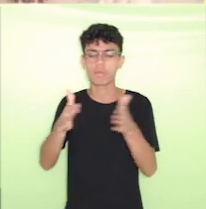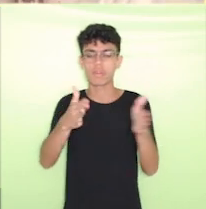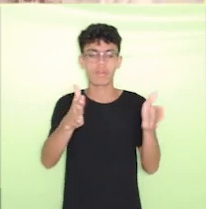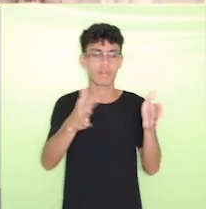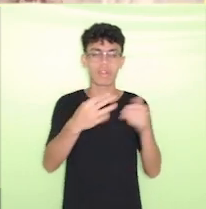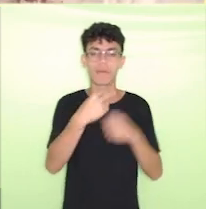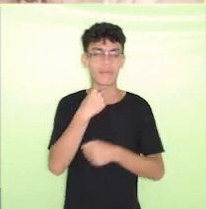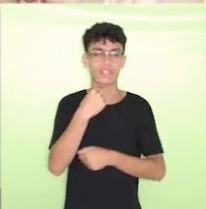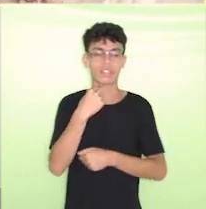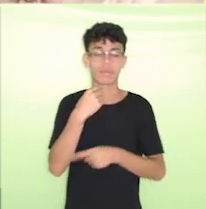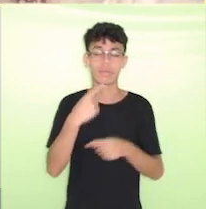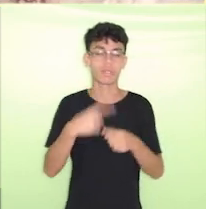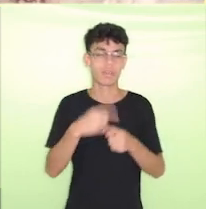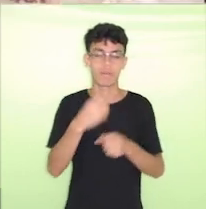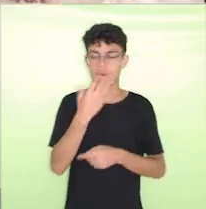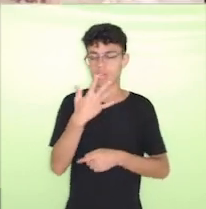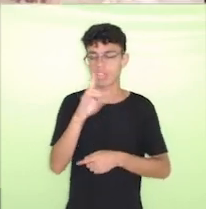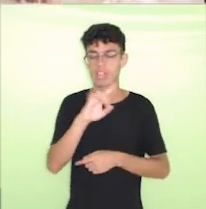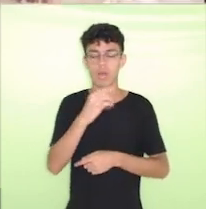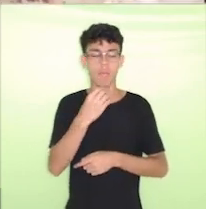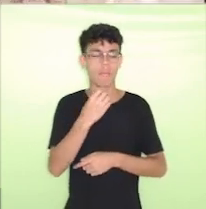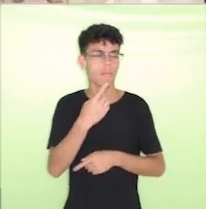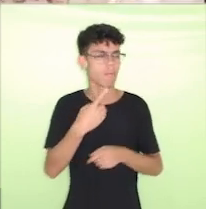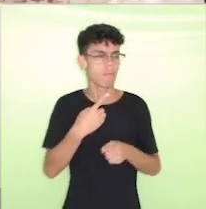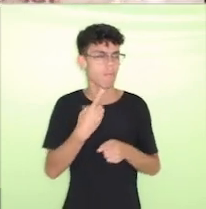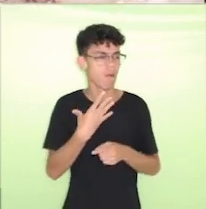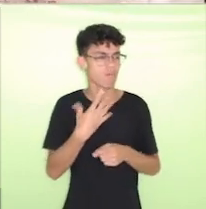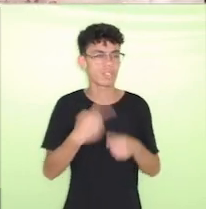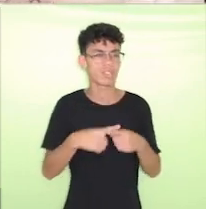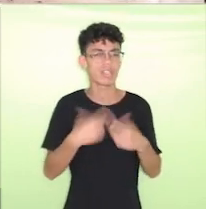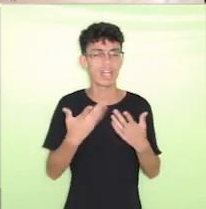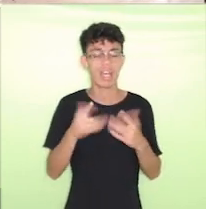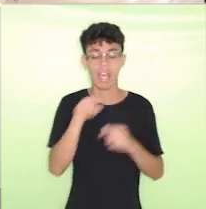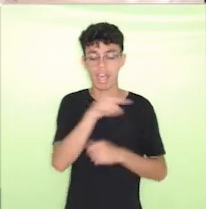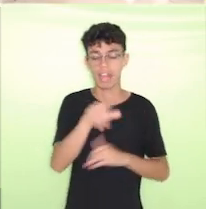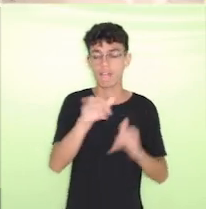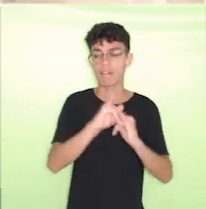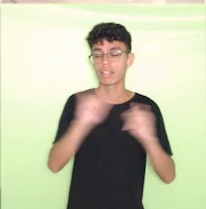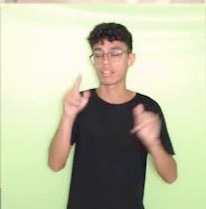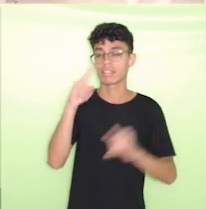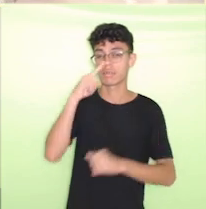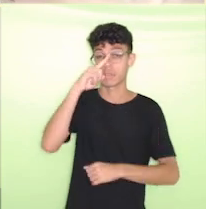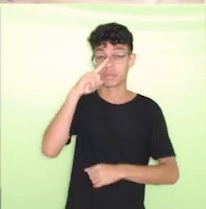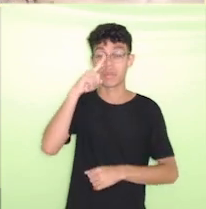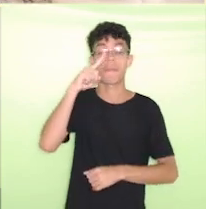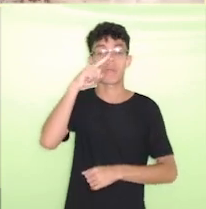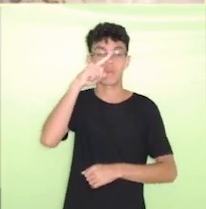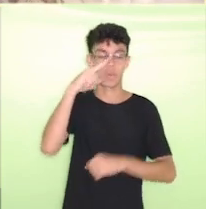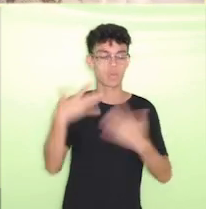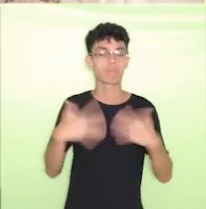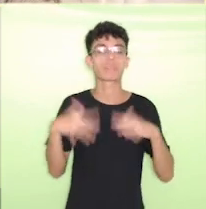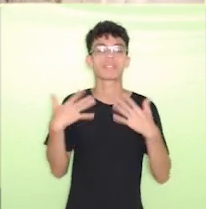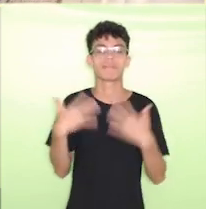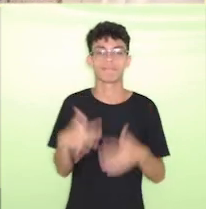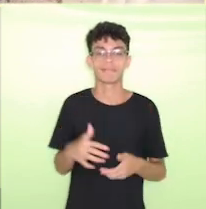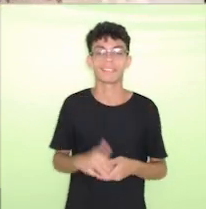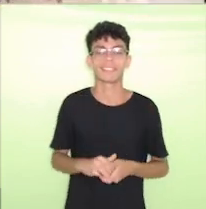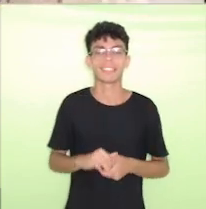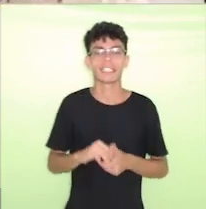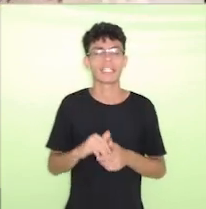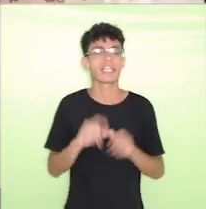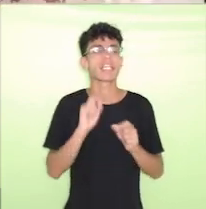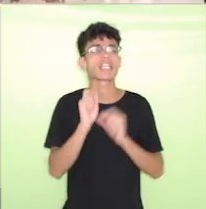bom. Porque não era bom? Elas disseram que podia ser perigoso, muito perigoso. Elas